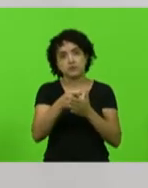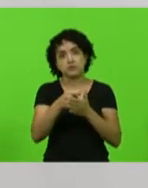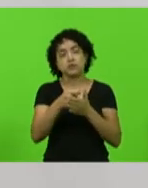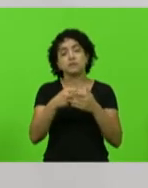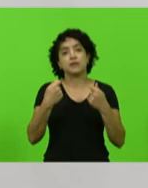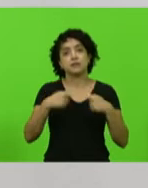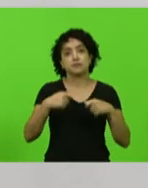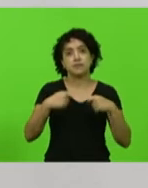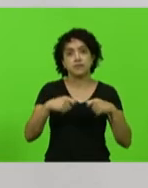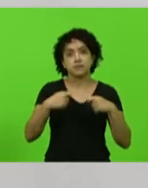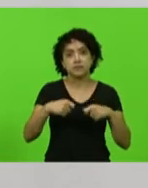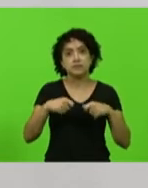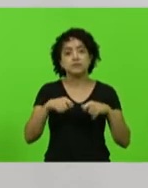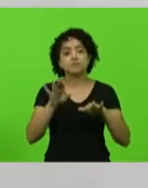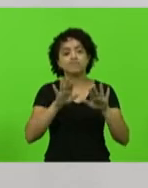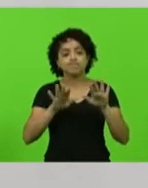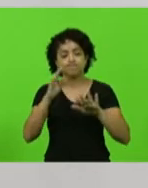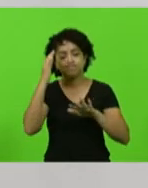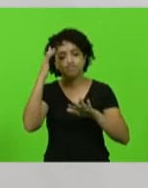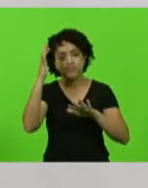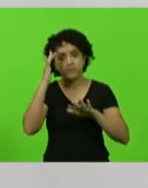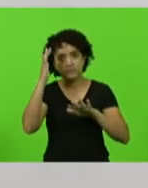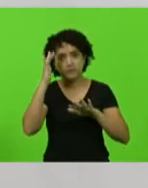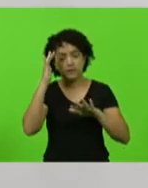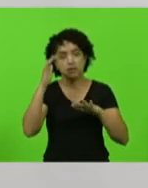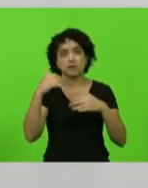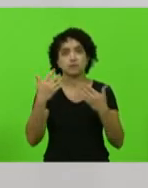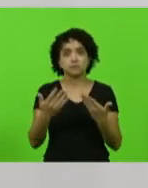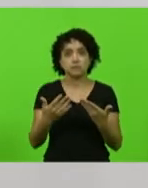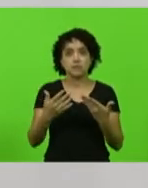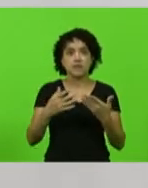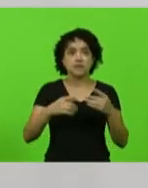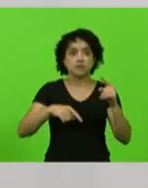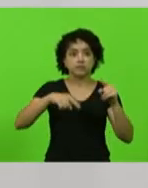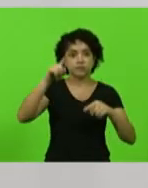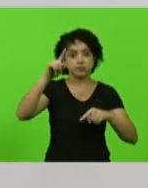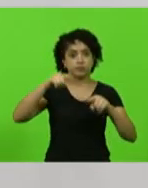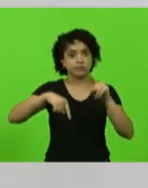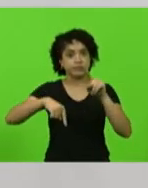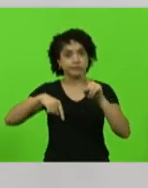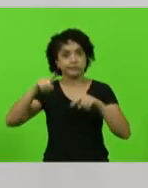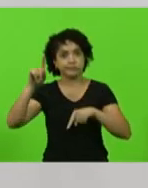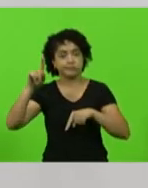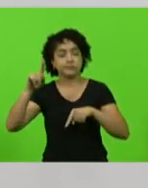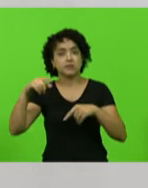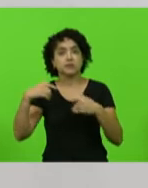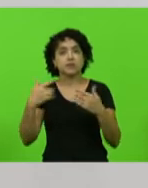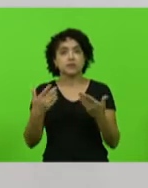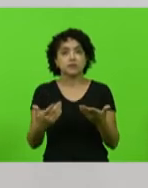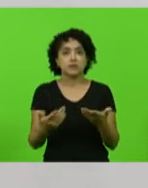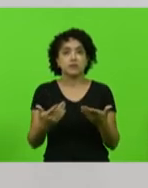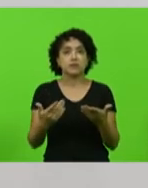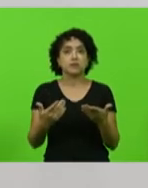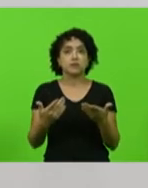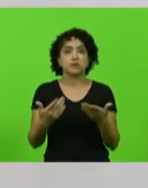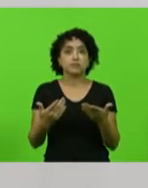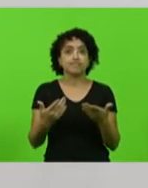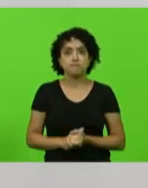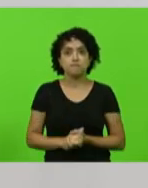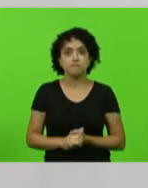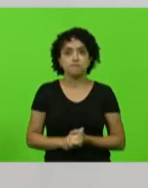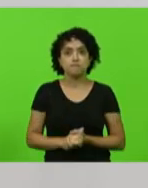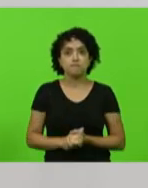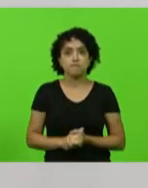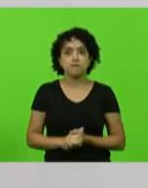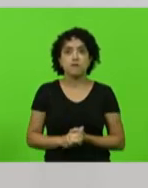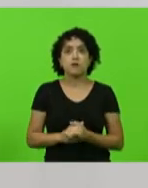feito com muita ponderação. Nós tivemos altos e baixos dentro dessa situação e o que manda é o bom senso.